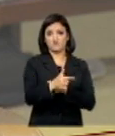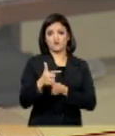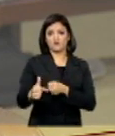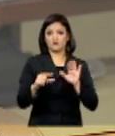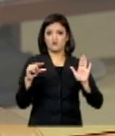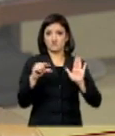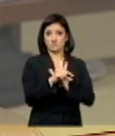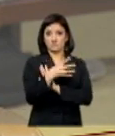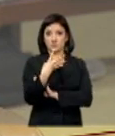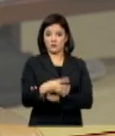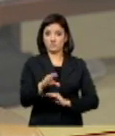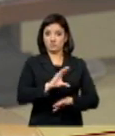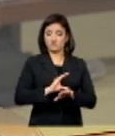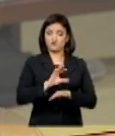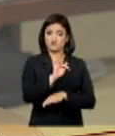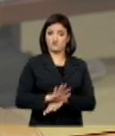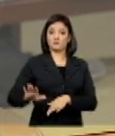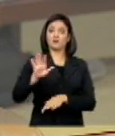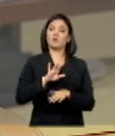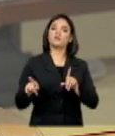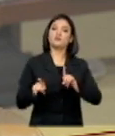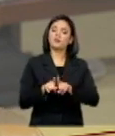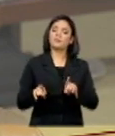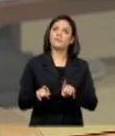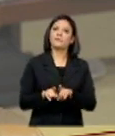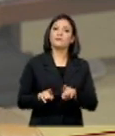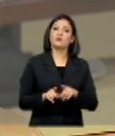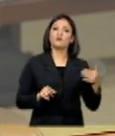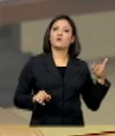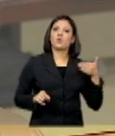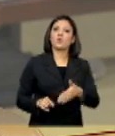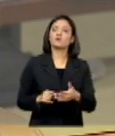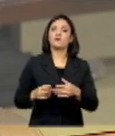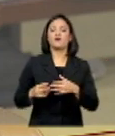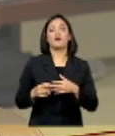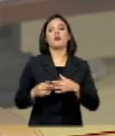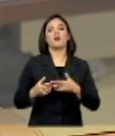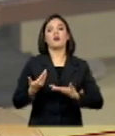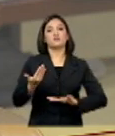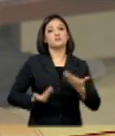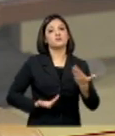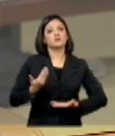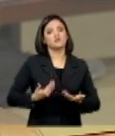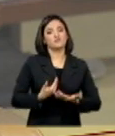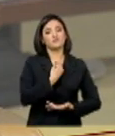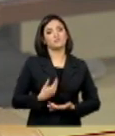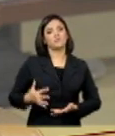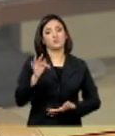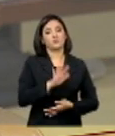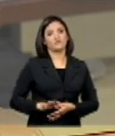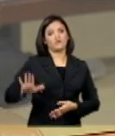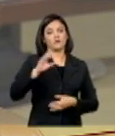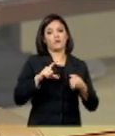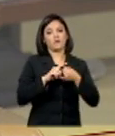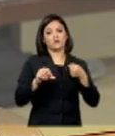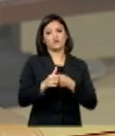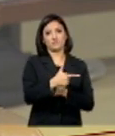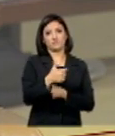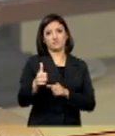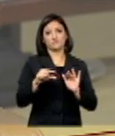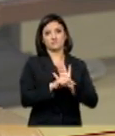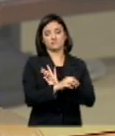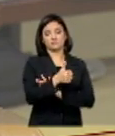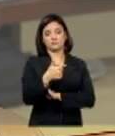cultural bem como interferiu na prestação do serviço público federal artigo 21 inciso 10 do 2º alínea